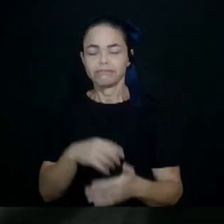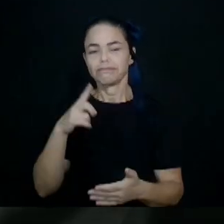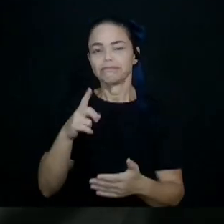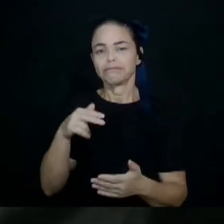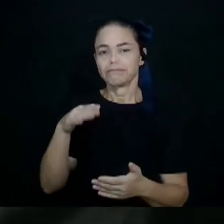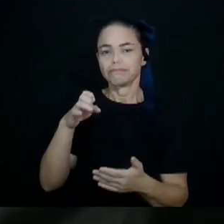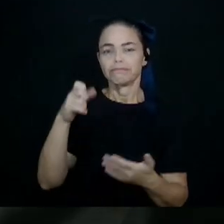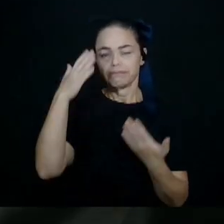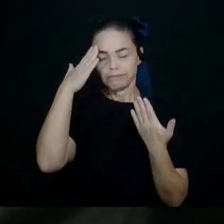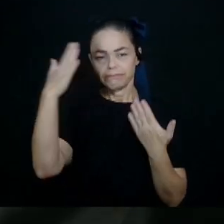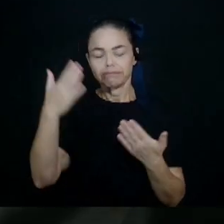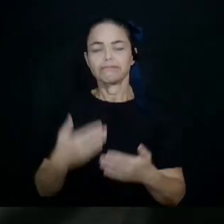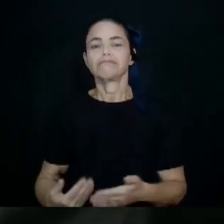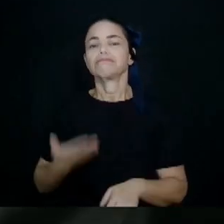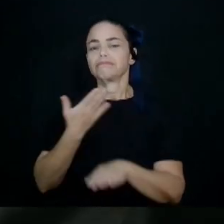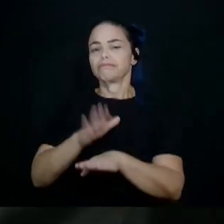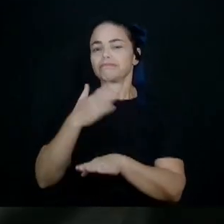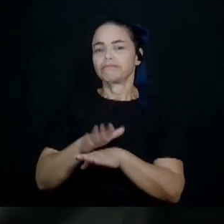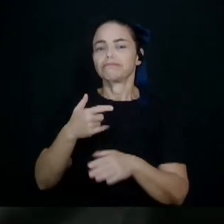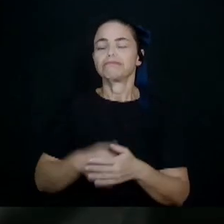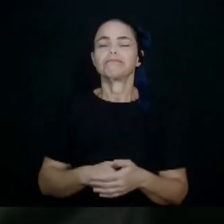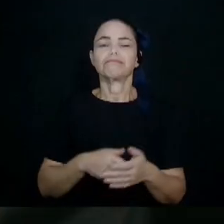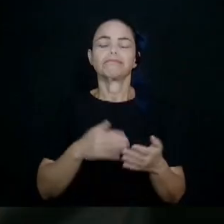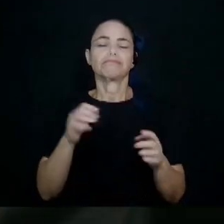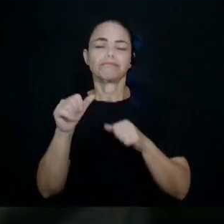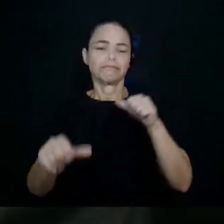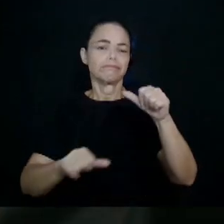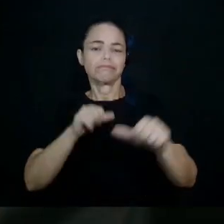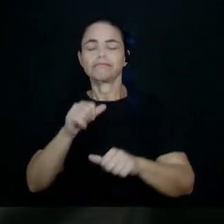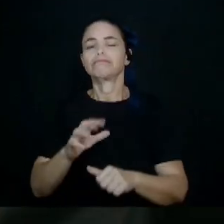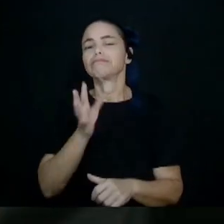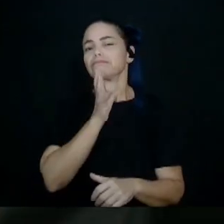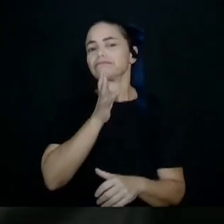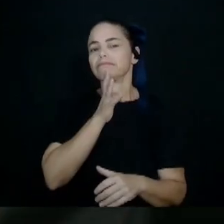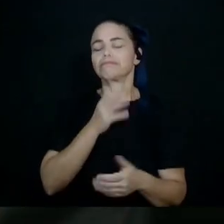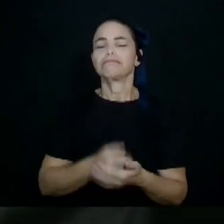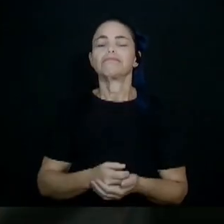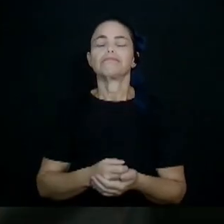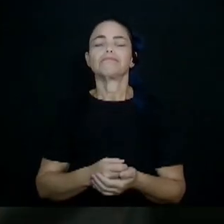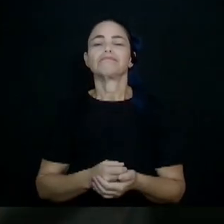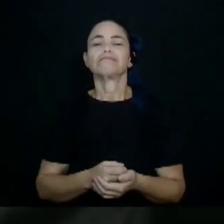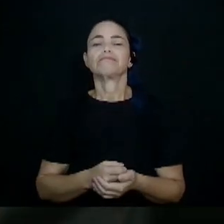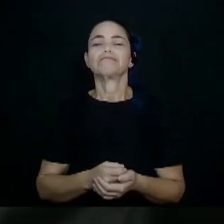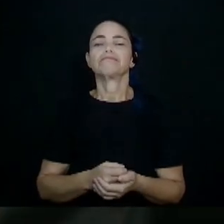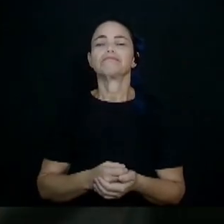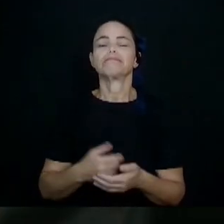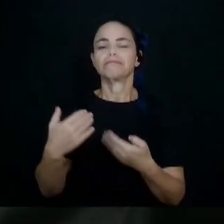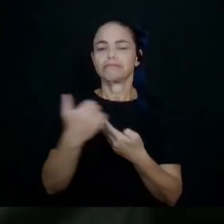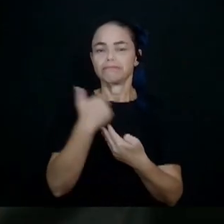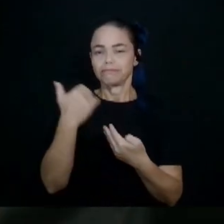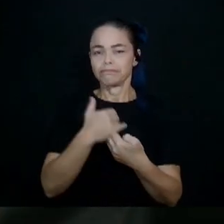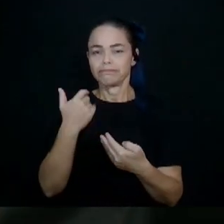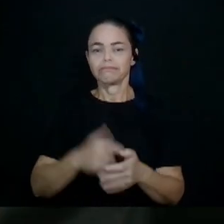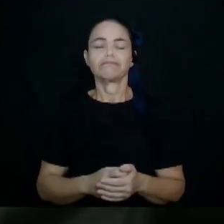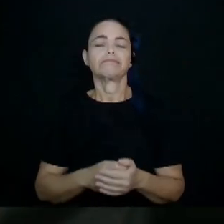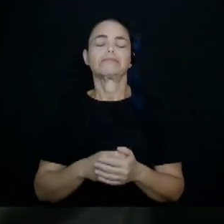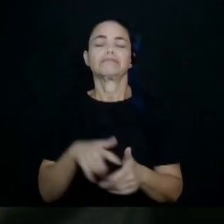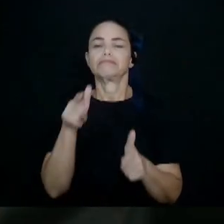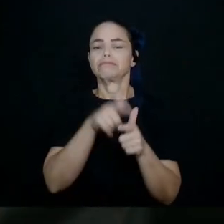sua participação, né? Por trocar conhecimentos aqui com a doutora e nos orientar diante de um